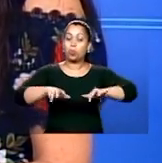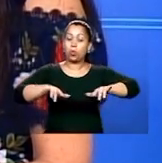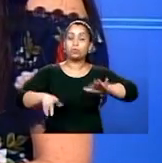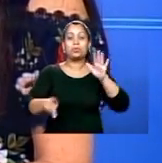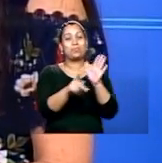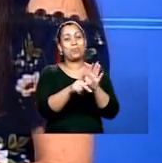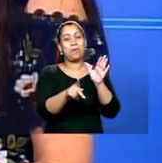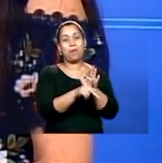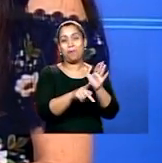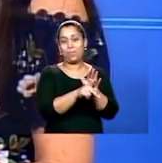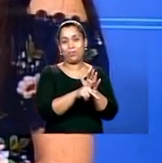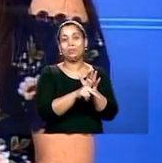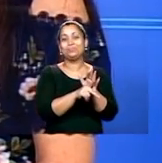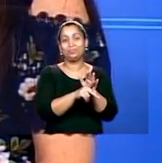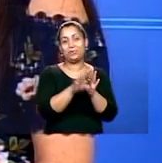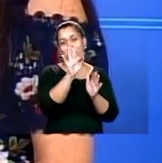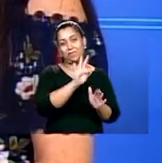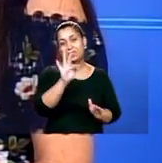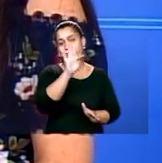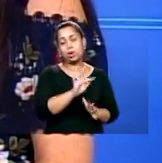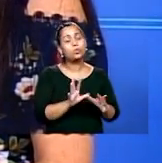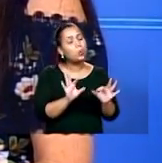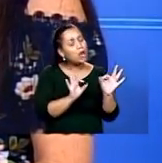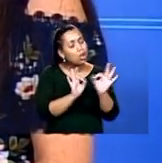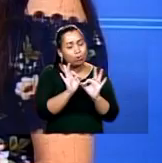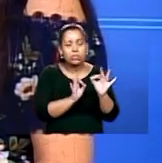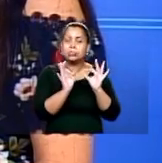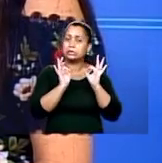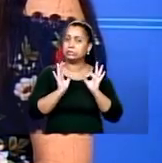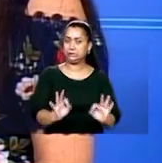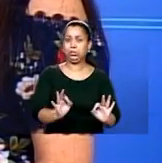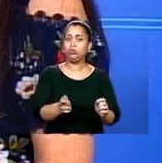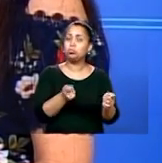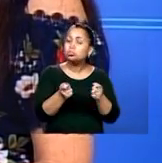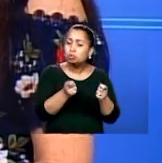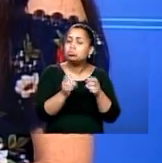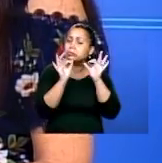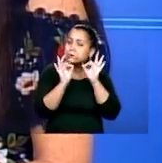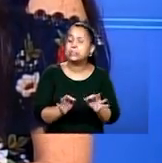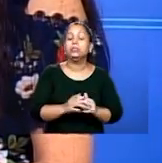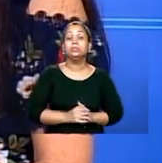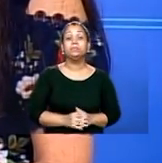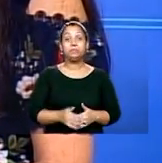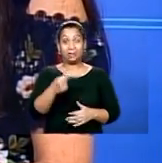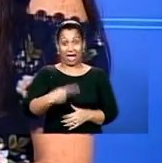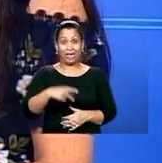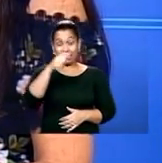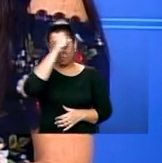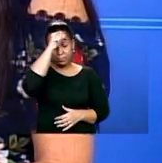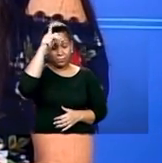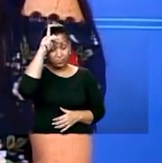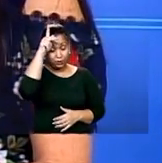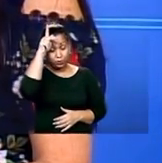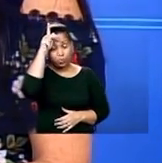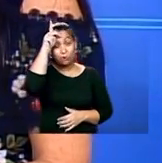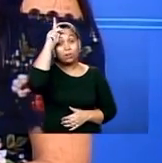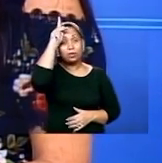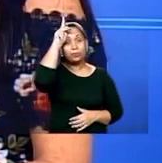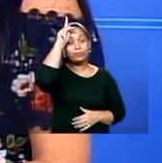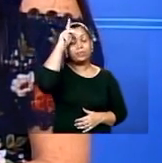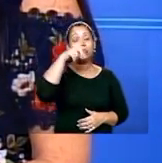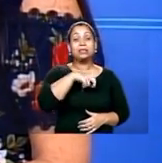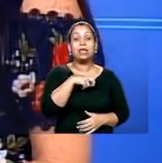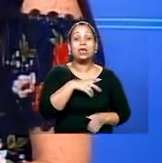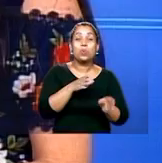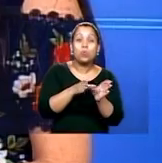Então, isso tudo é muito, muito organizado, muito, muito controlado. E aqui no município nós temos o CONSEA, que é o